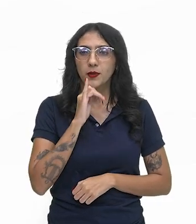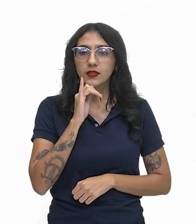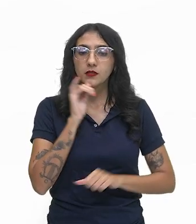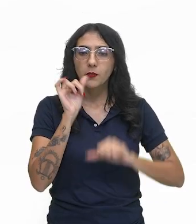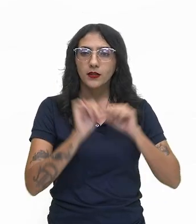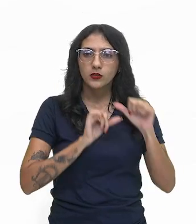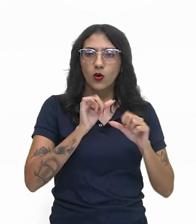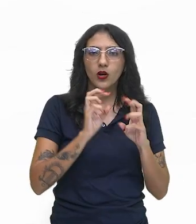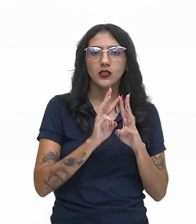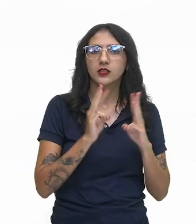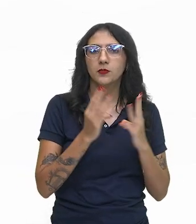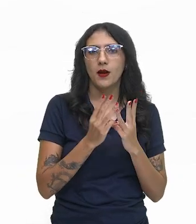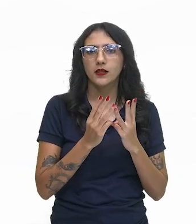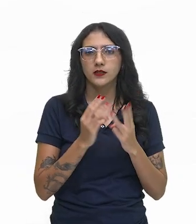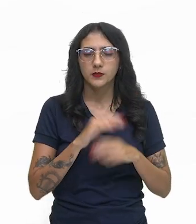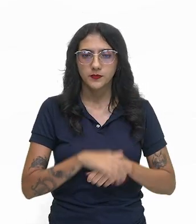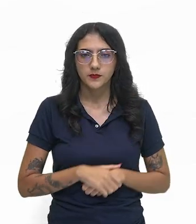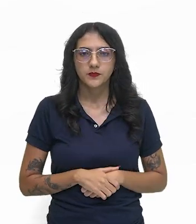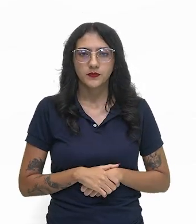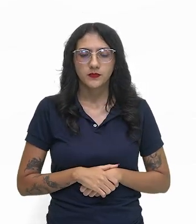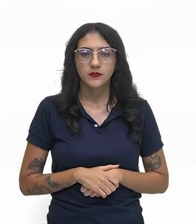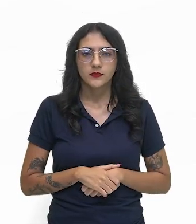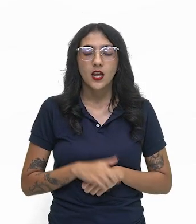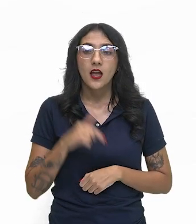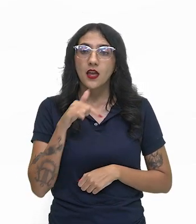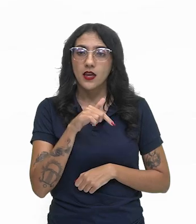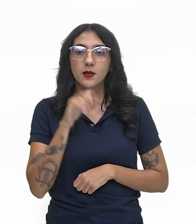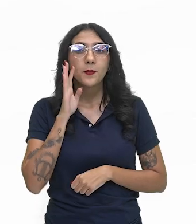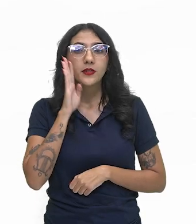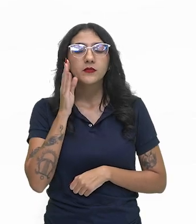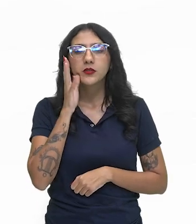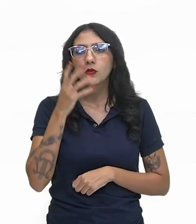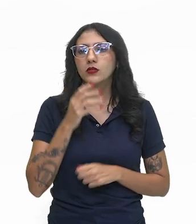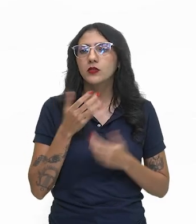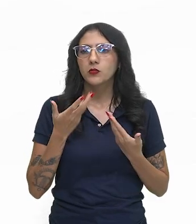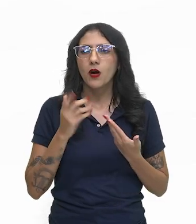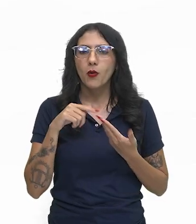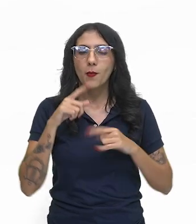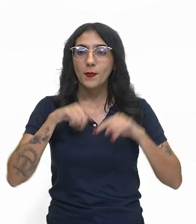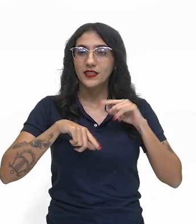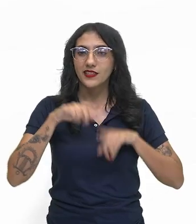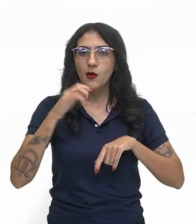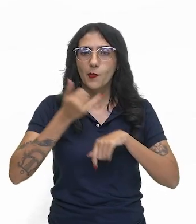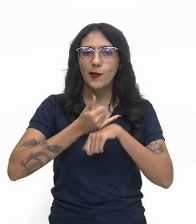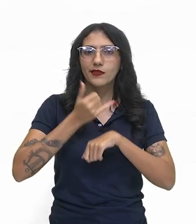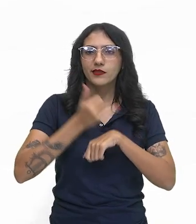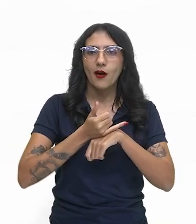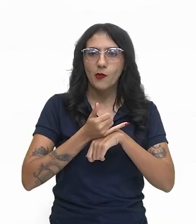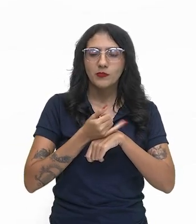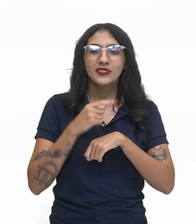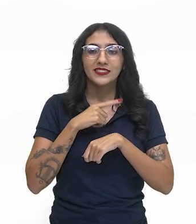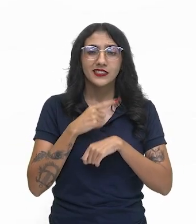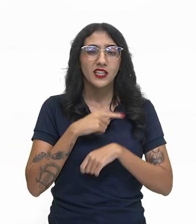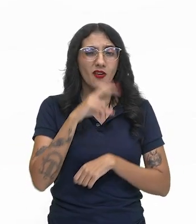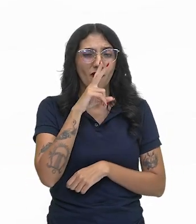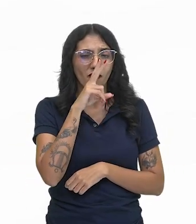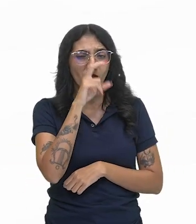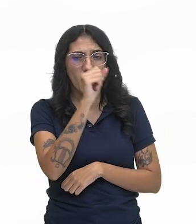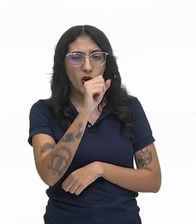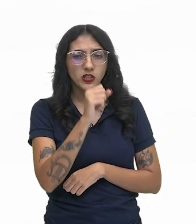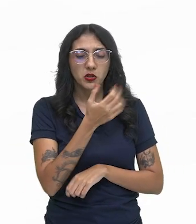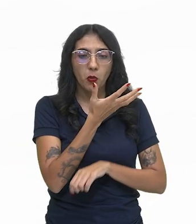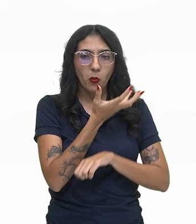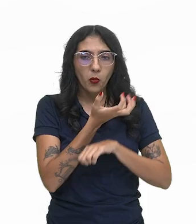matéria. Ocorre principalmente nos metais, condutores térmicos, ou seja, se eu